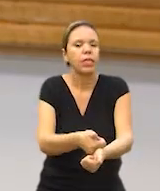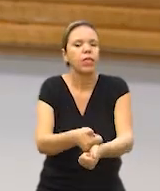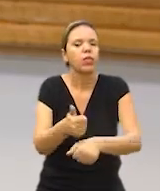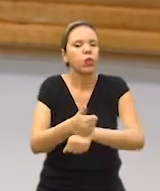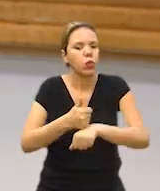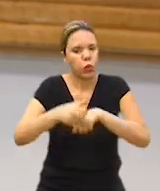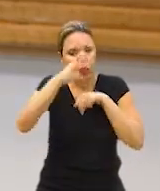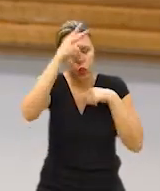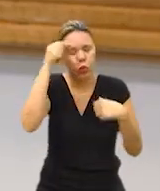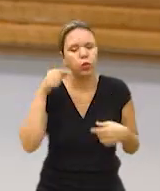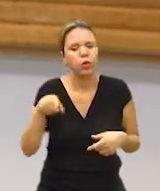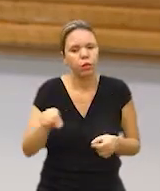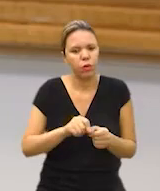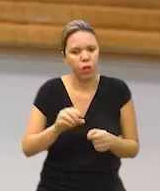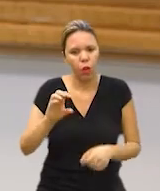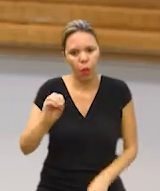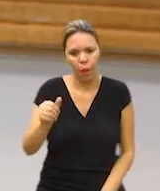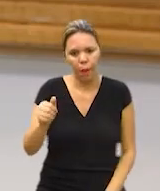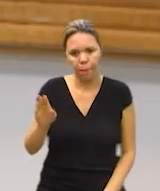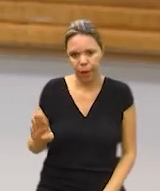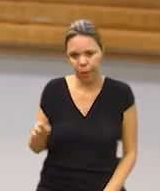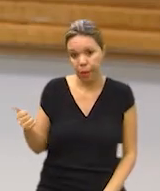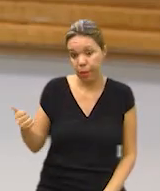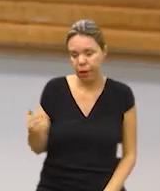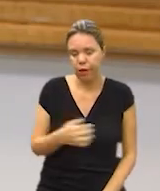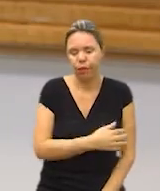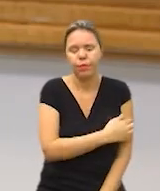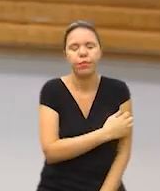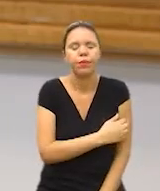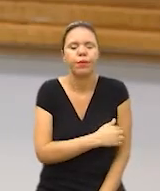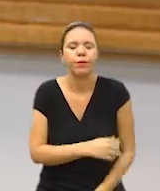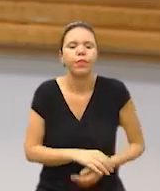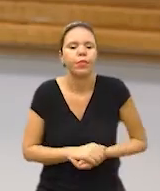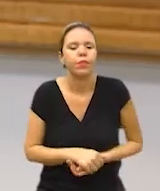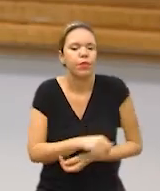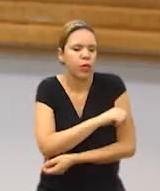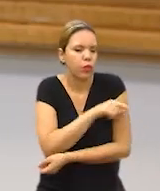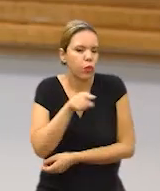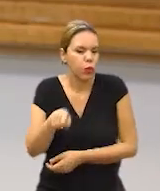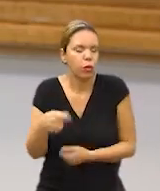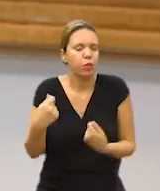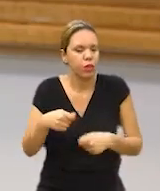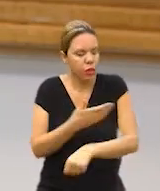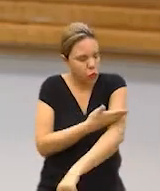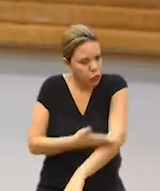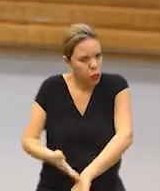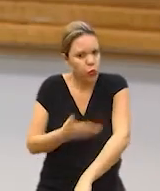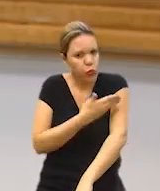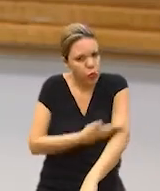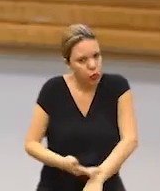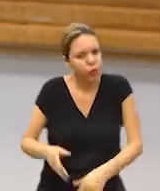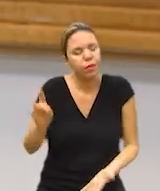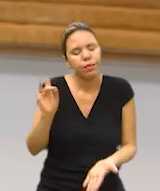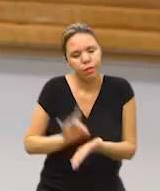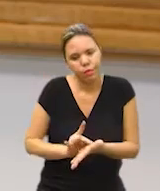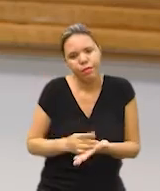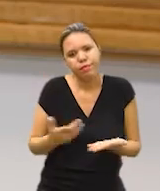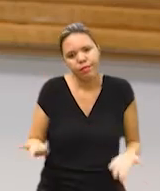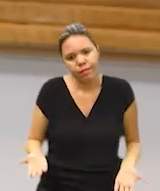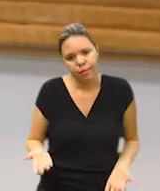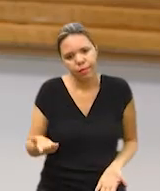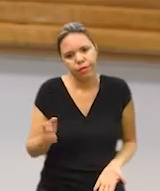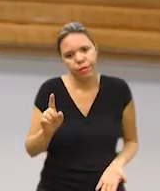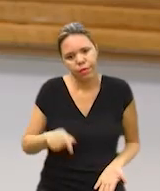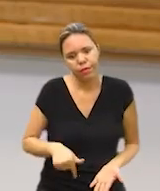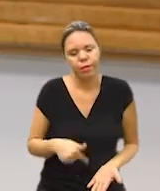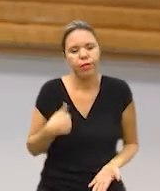carreira pública, ela tem que ter a OAB primeiro. Então, o aluno precisa se acostumar com essa realidade, né?